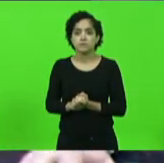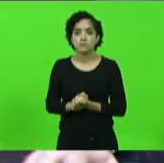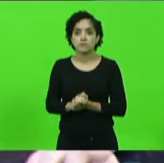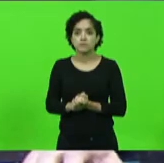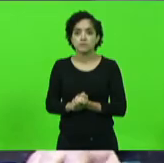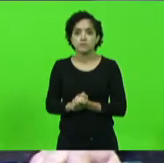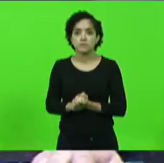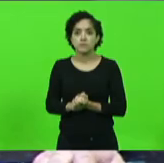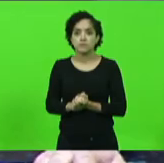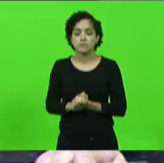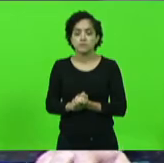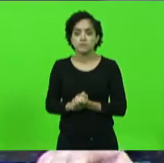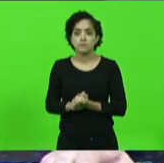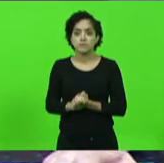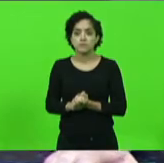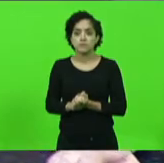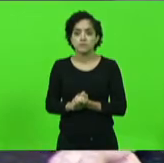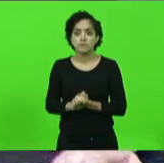presidente,